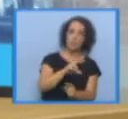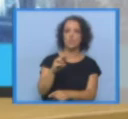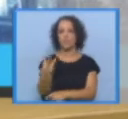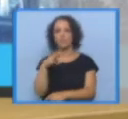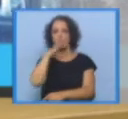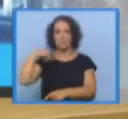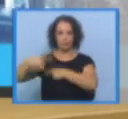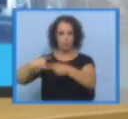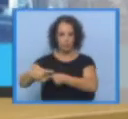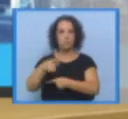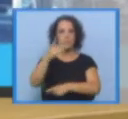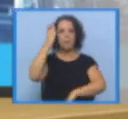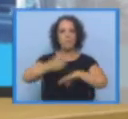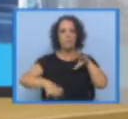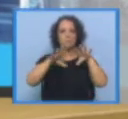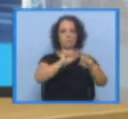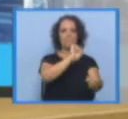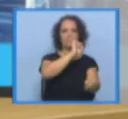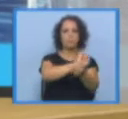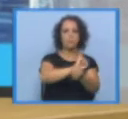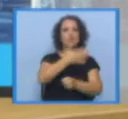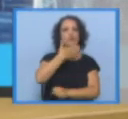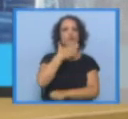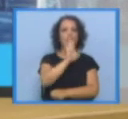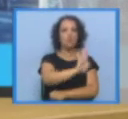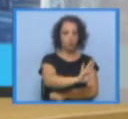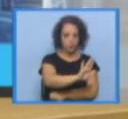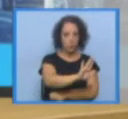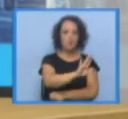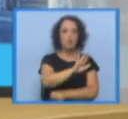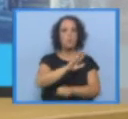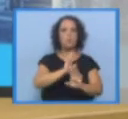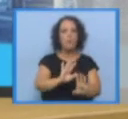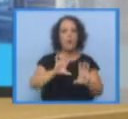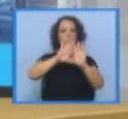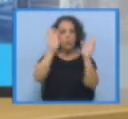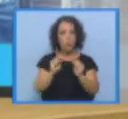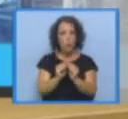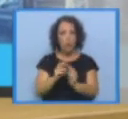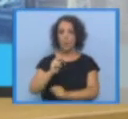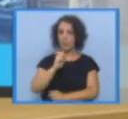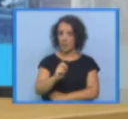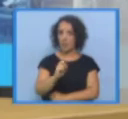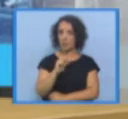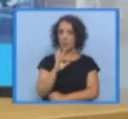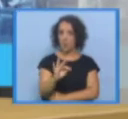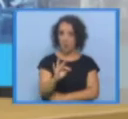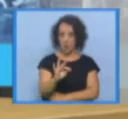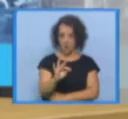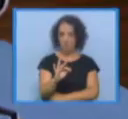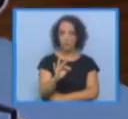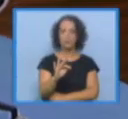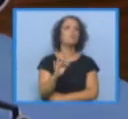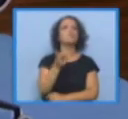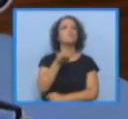repente ficaram em prisão preventiva num quadro num total de 34 gerentes